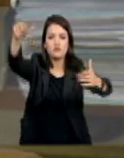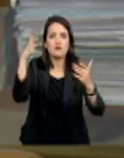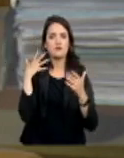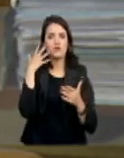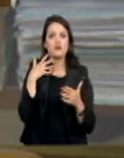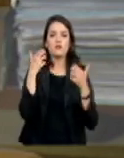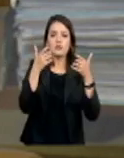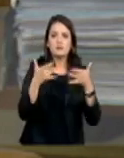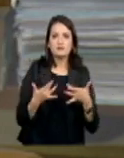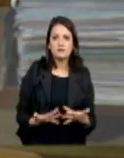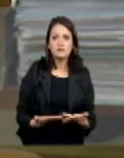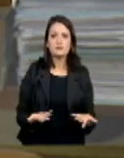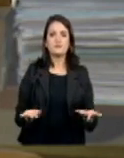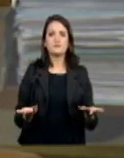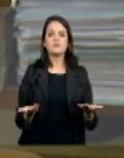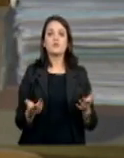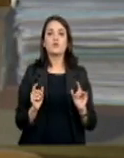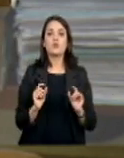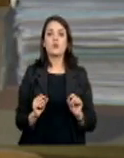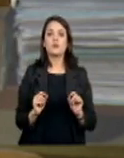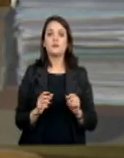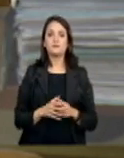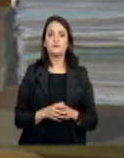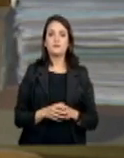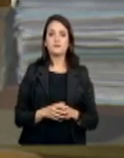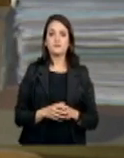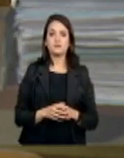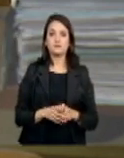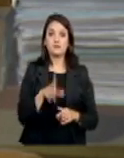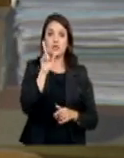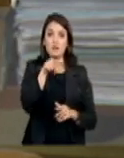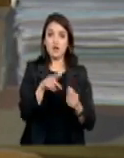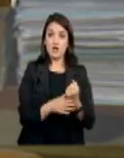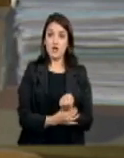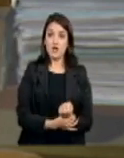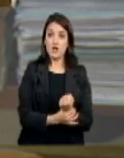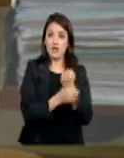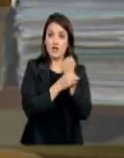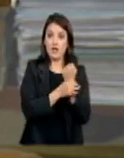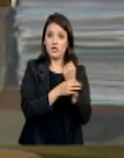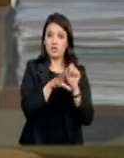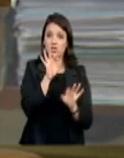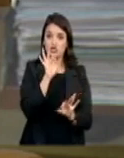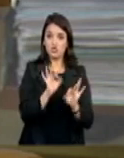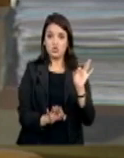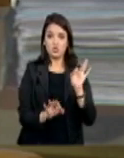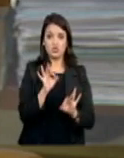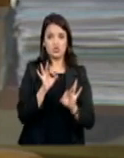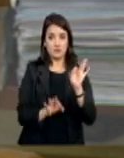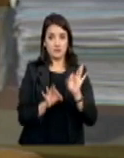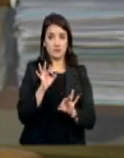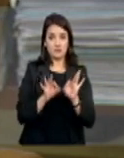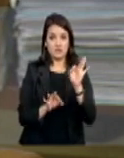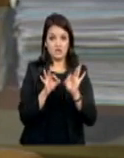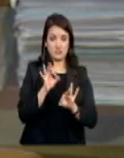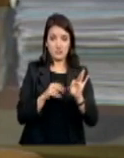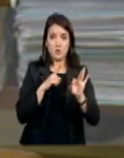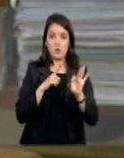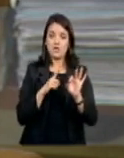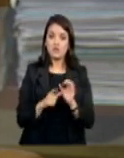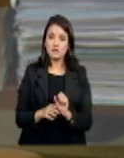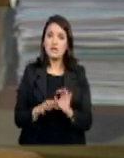neste caso que aspas é a garantia da jurisdição que assegura uma